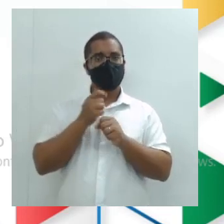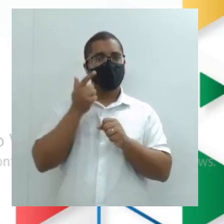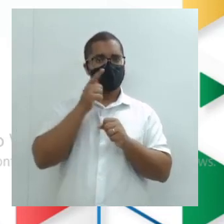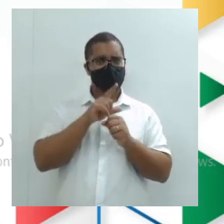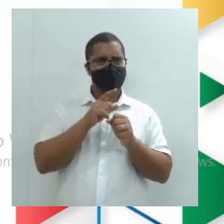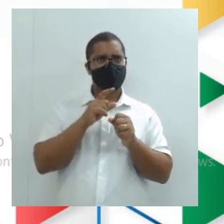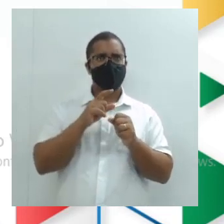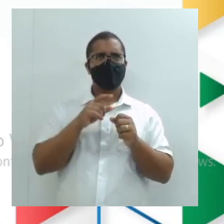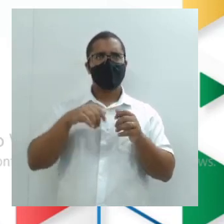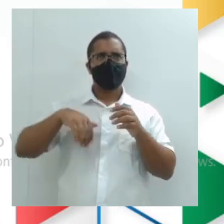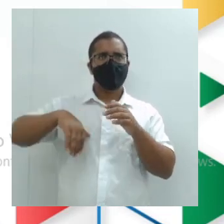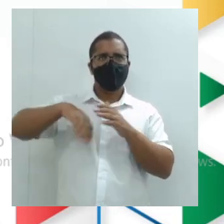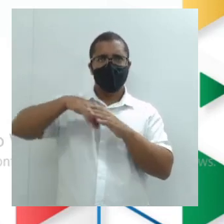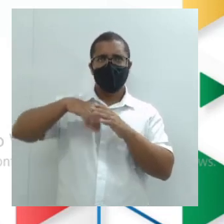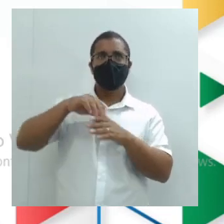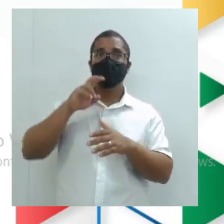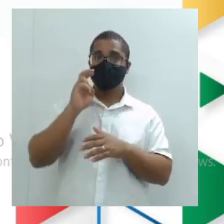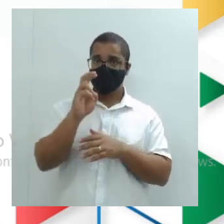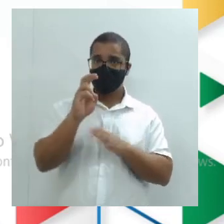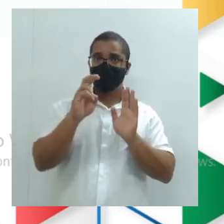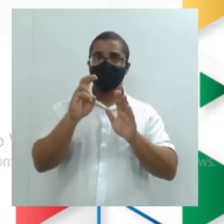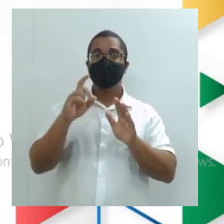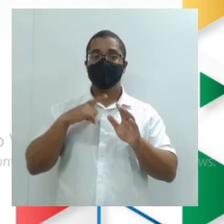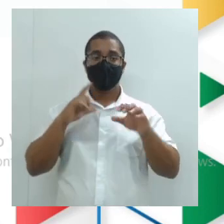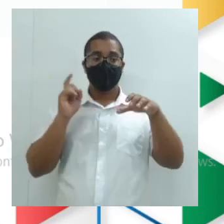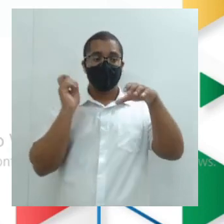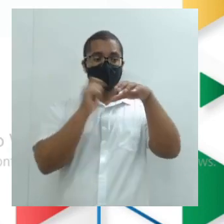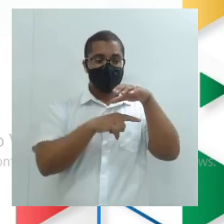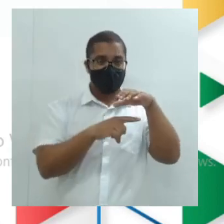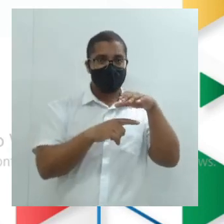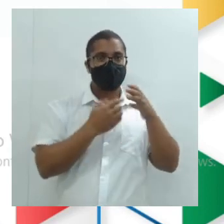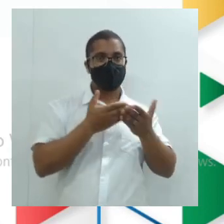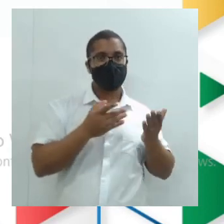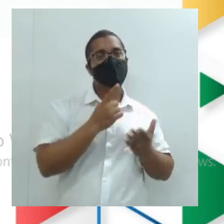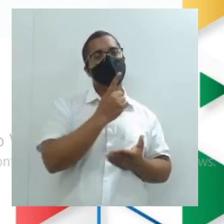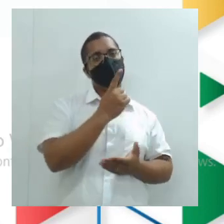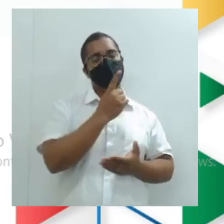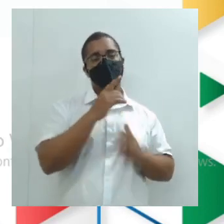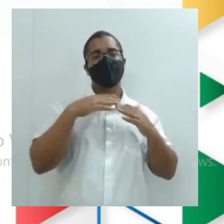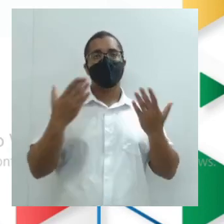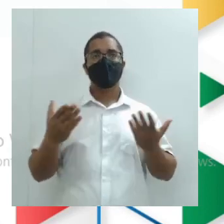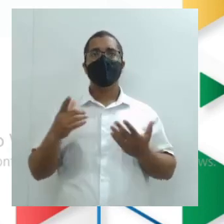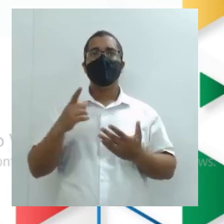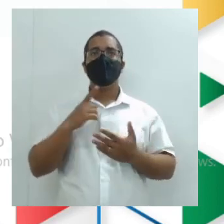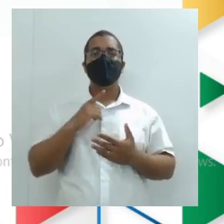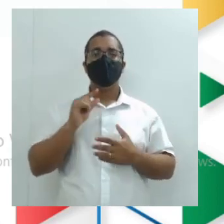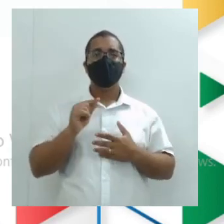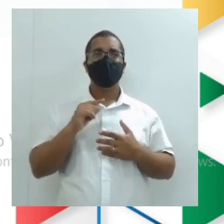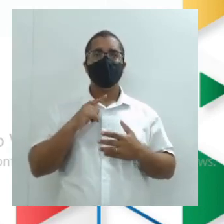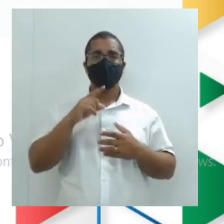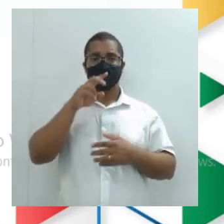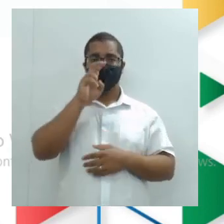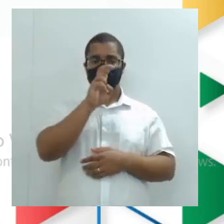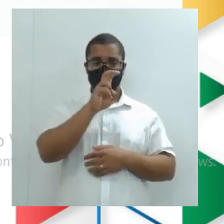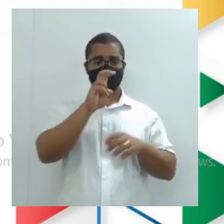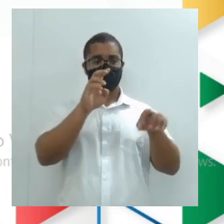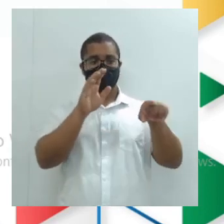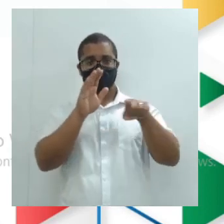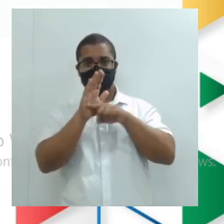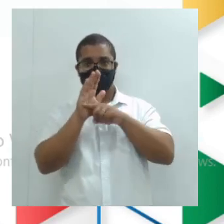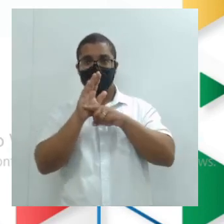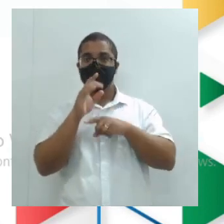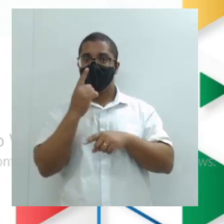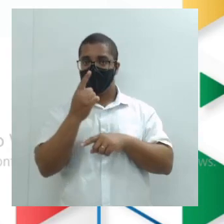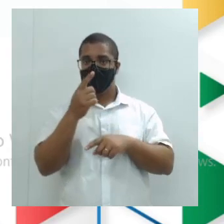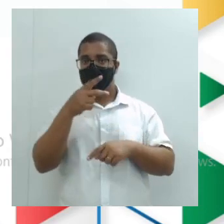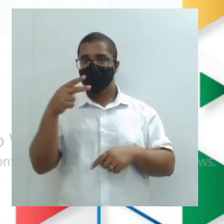fez 5 gols, mas sofreu 1. Quando ele faz isso, o saldo de gols dele é 5 menos 1 que ele